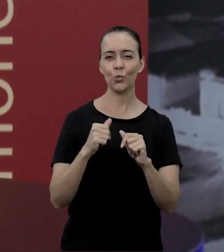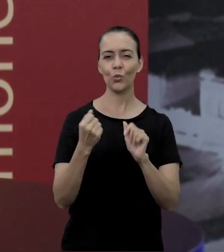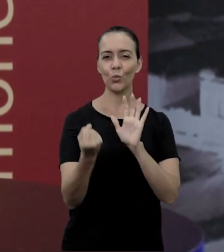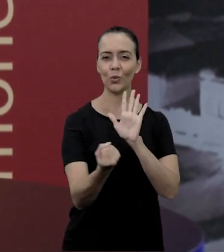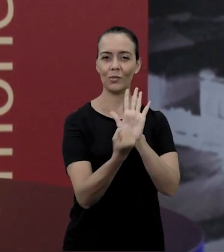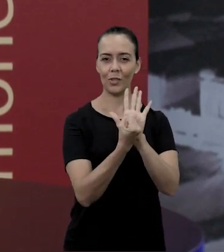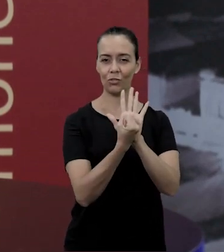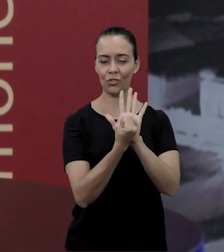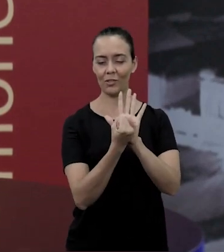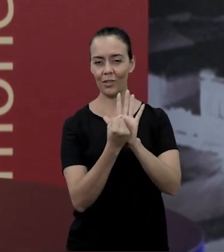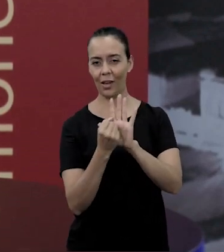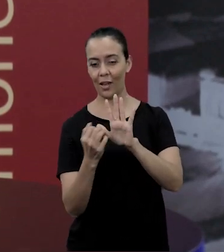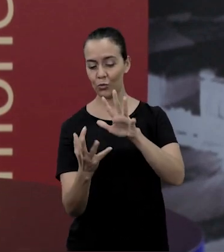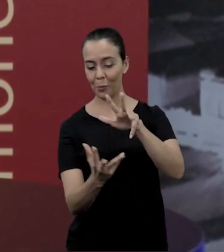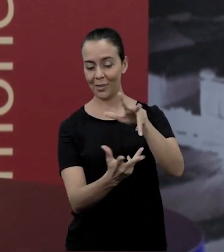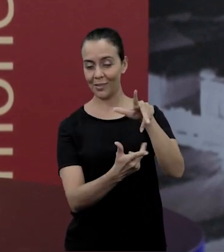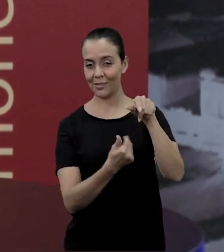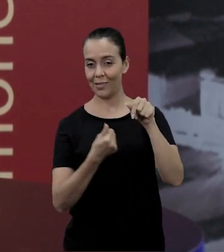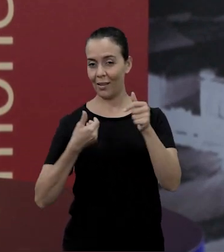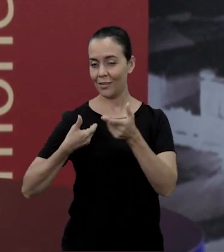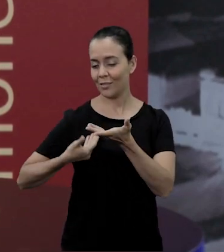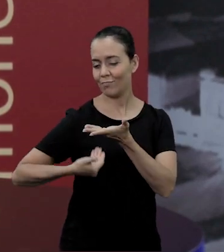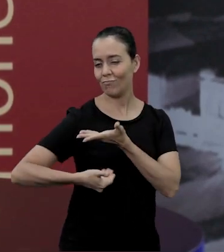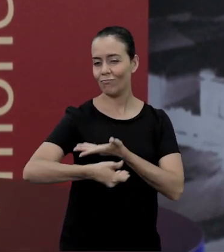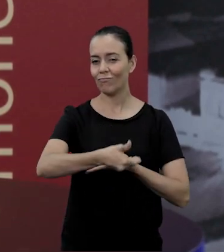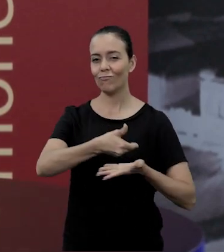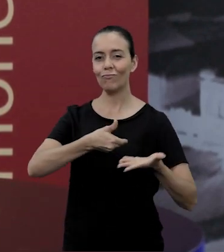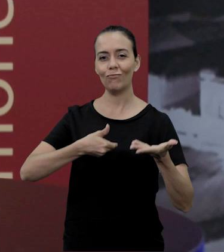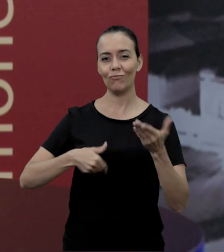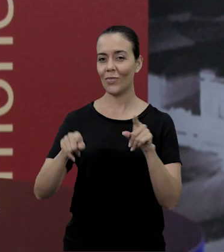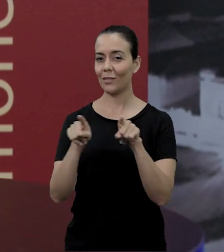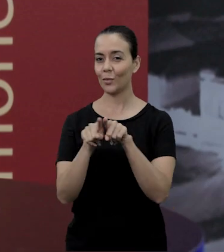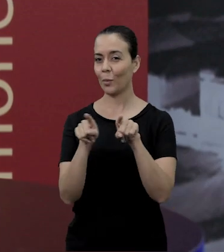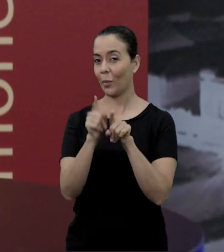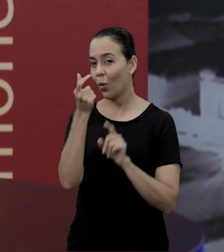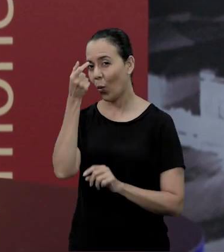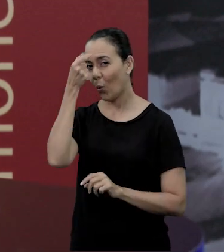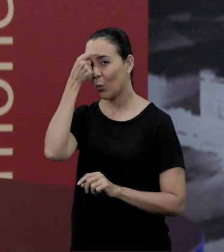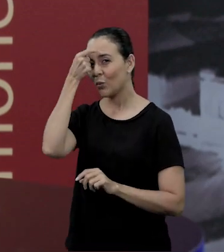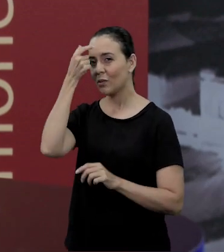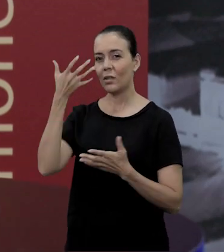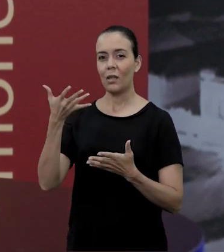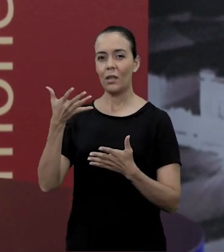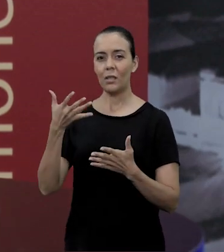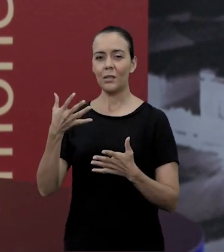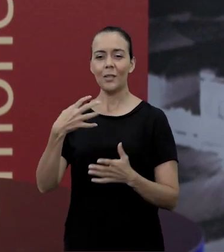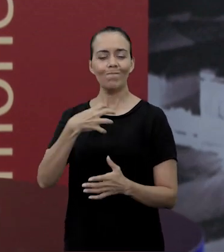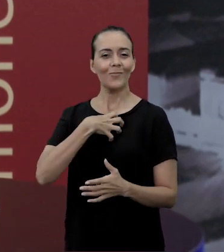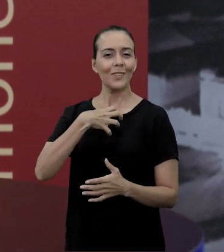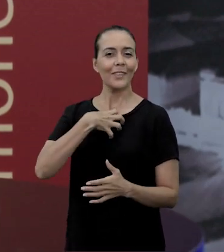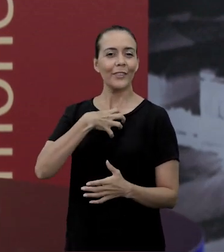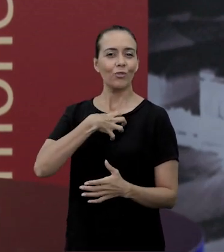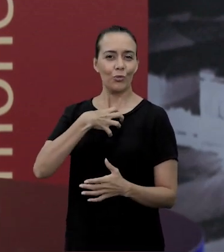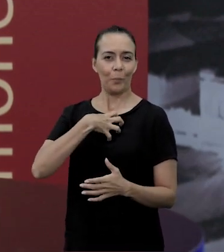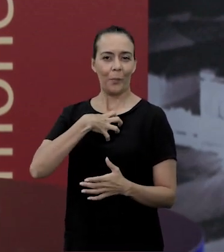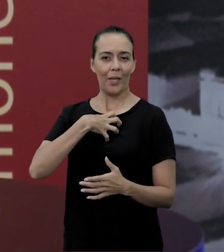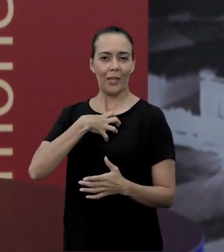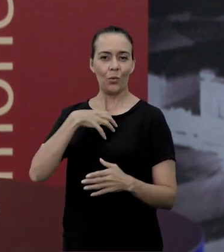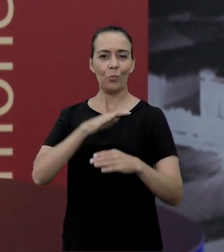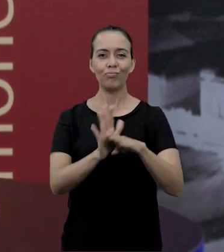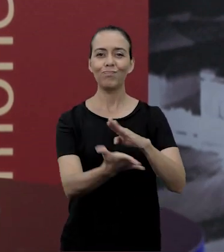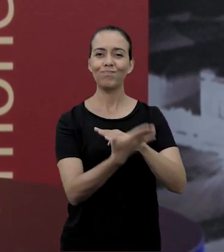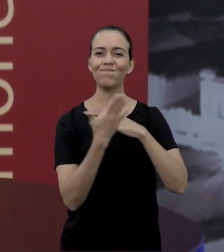na identidade terrena comum a todos nós. A utopia de uma consciência e de um sentimento de pertencimento